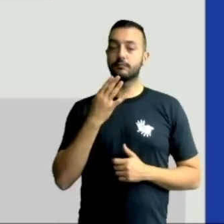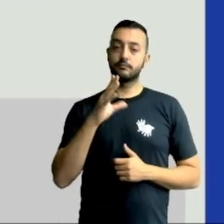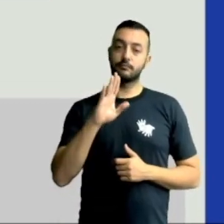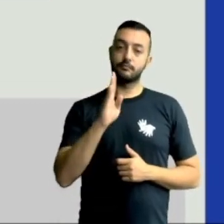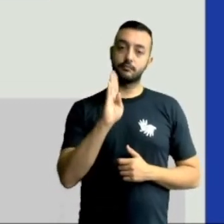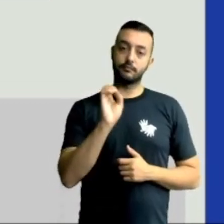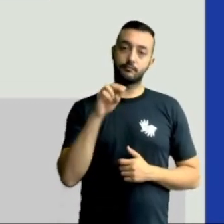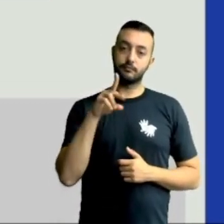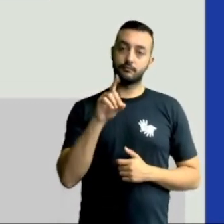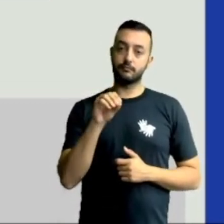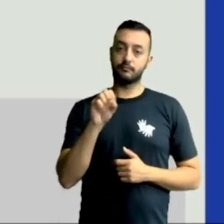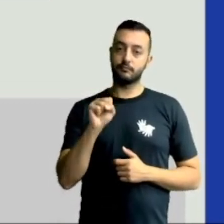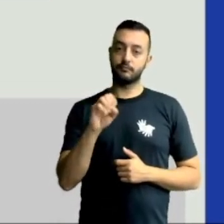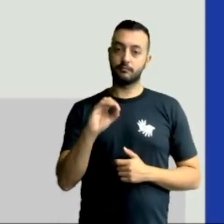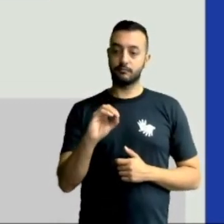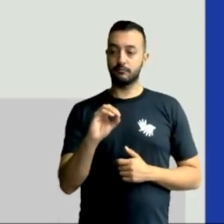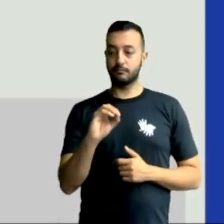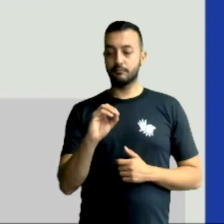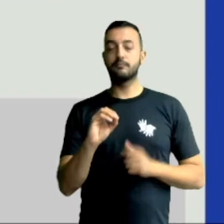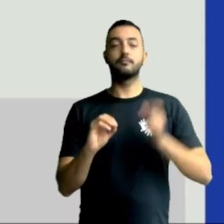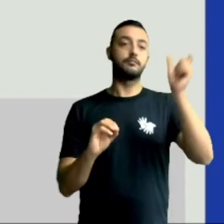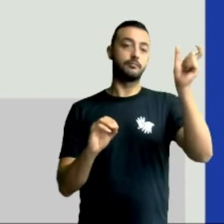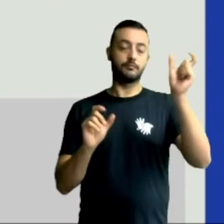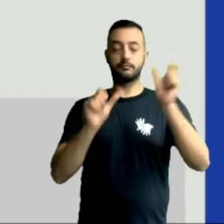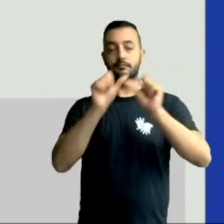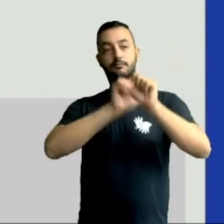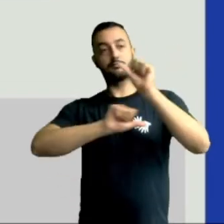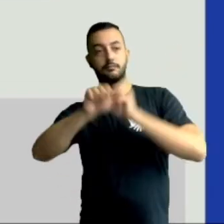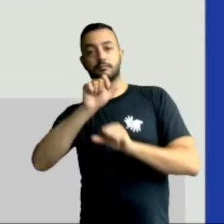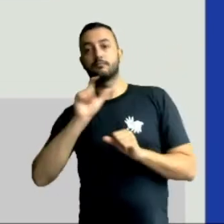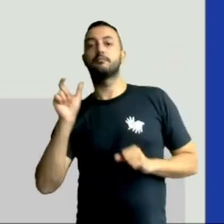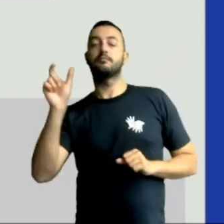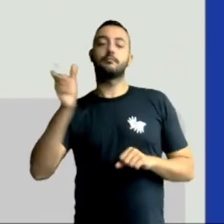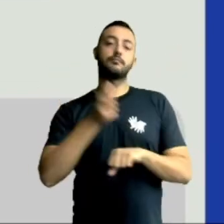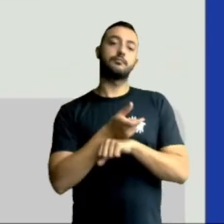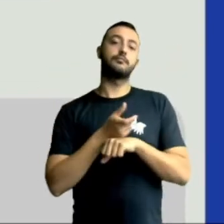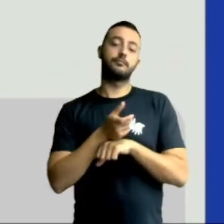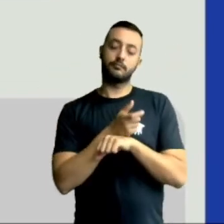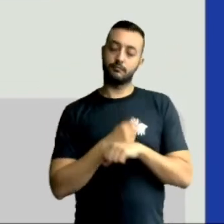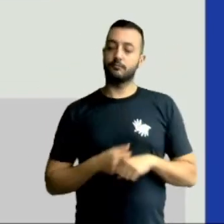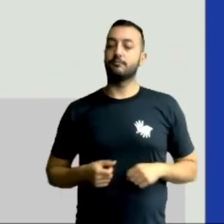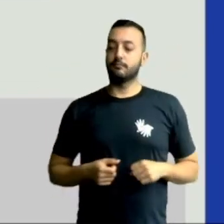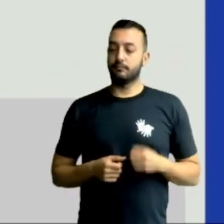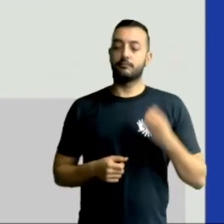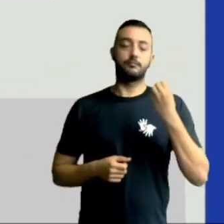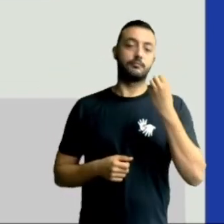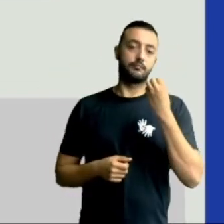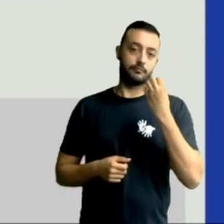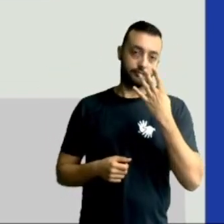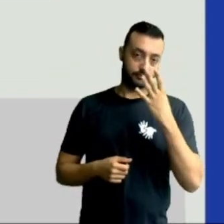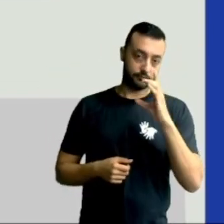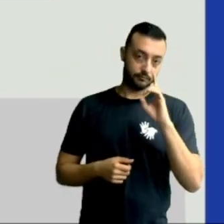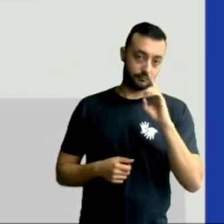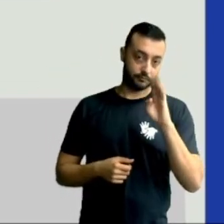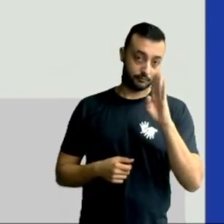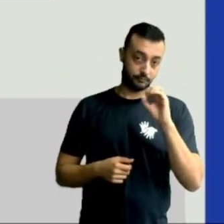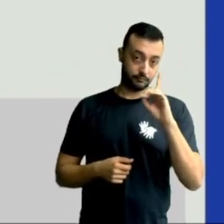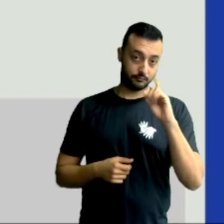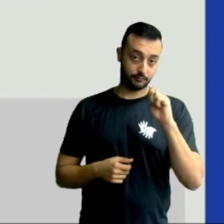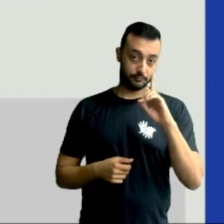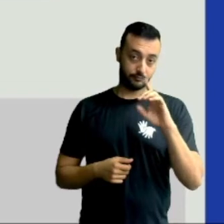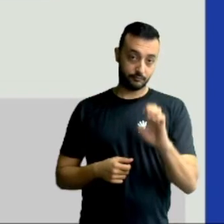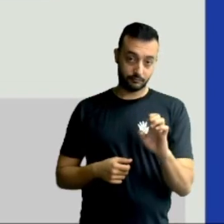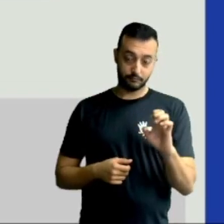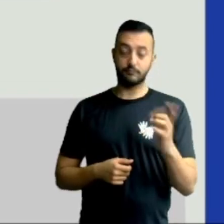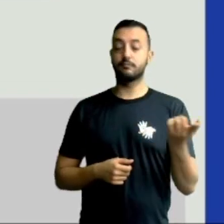Bondoso, né? Então, esse bondoso aí vai ser um adjetivo. Bondade é substantivo. Então, quem tem